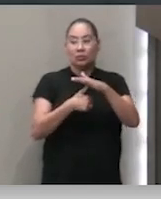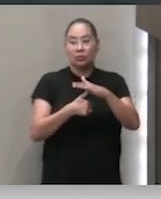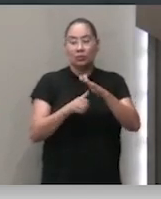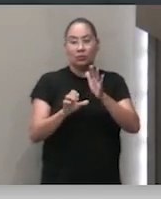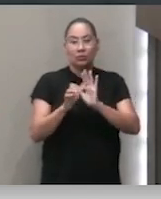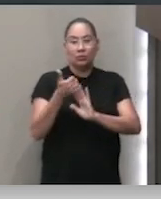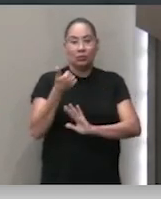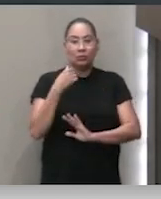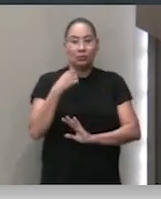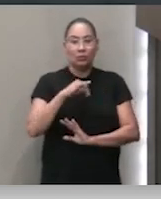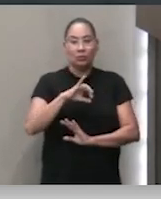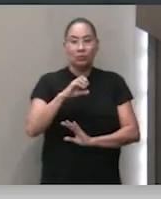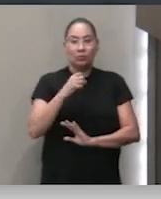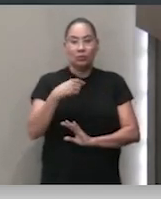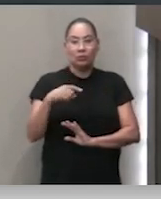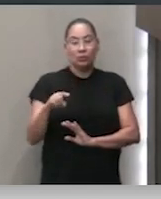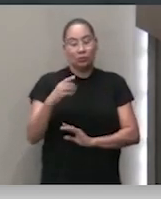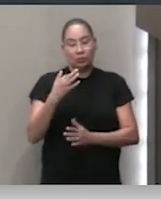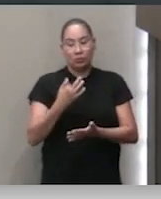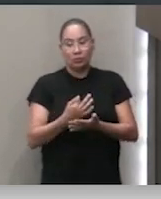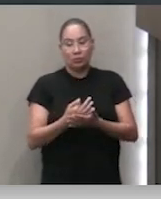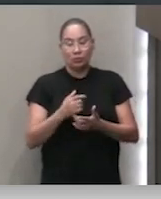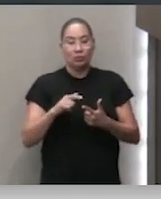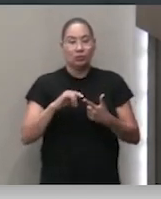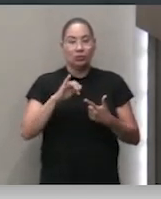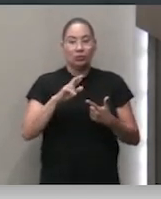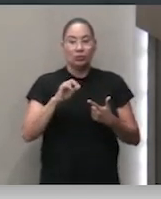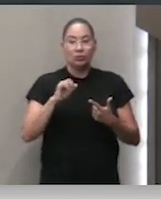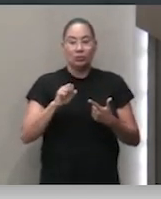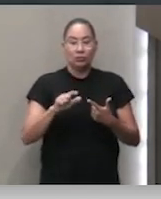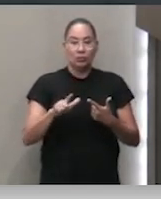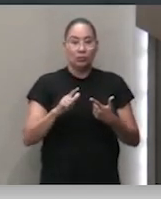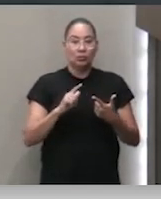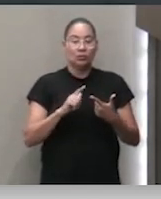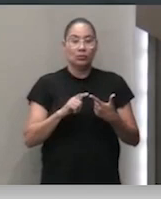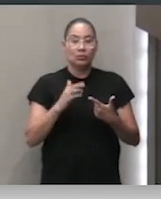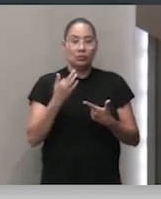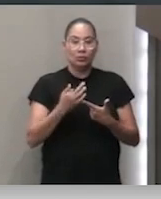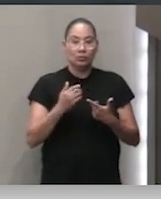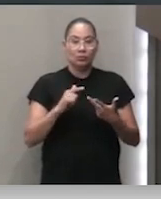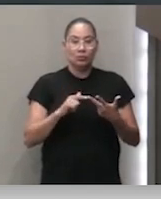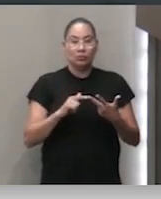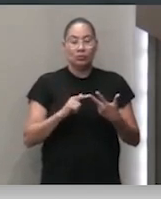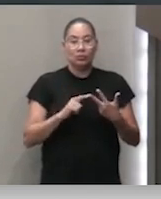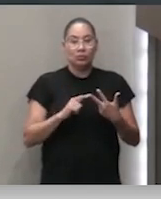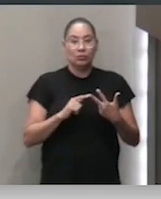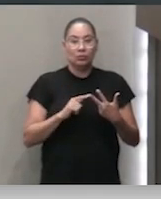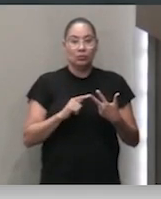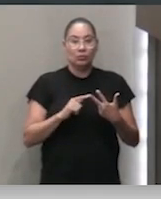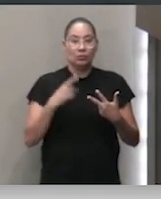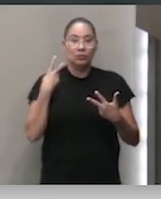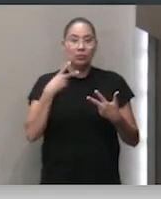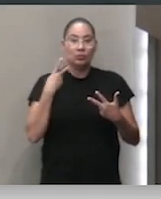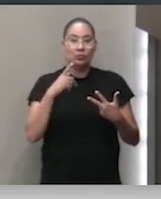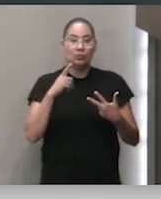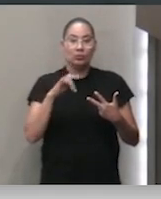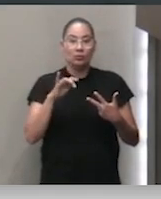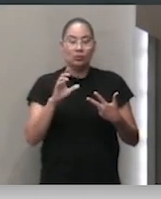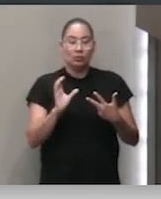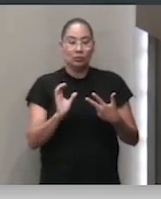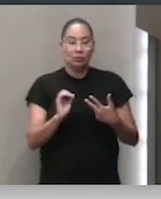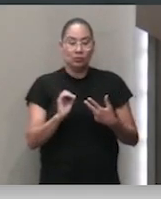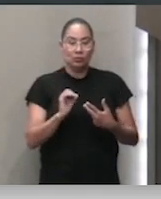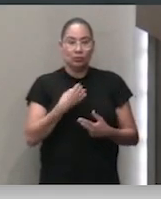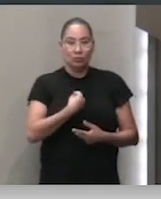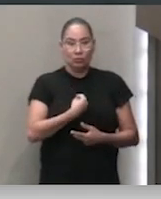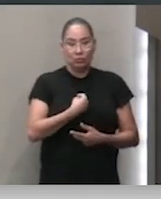inscrito, o vereador João Pedro Nunes, ausente. Vereador Iriel Dalla Corte Saquete, ausente, Viagem Brasília. E o vereador Giordani Krug